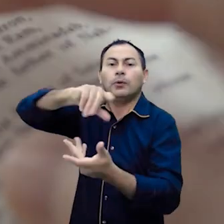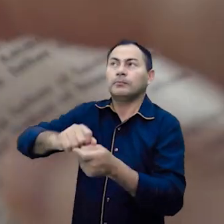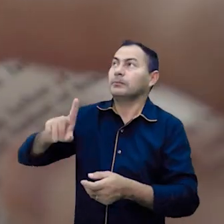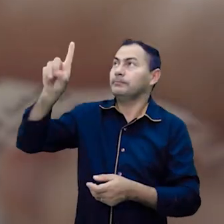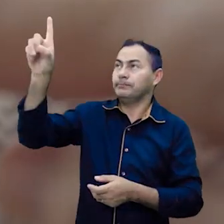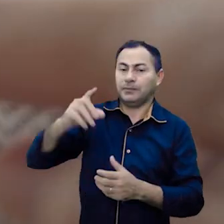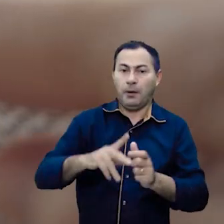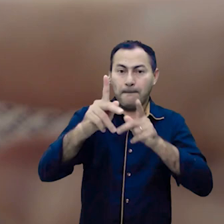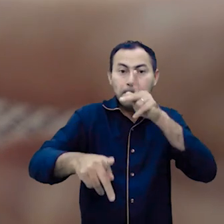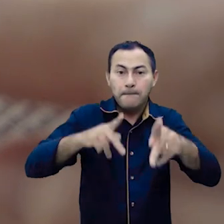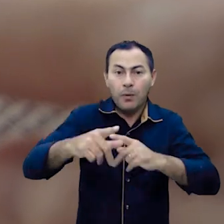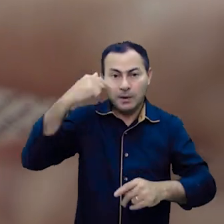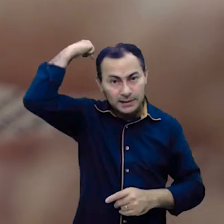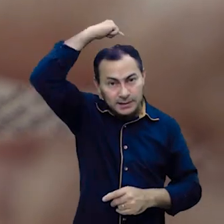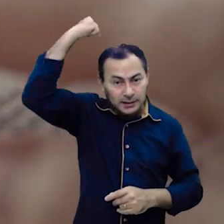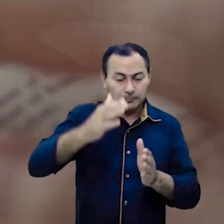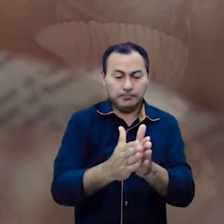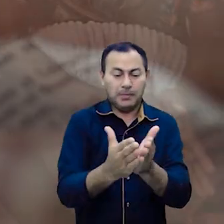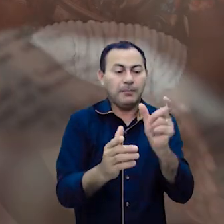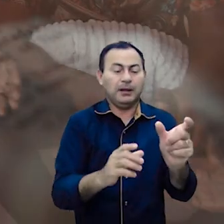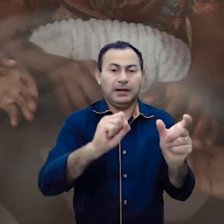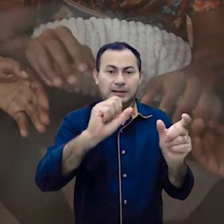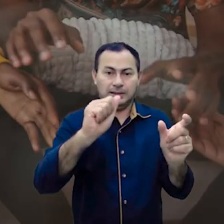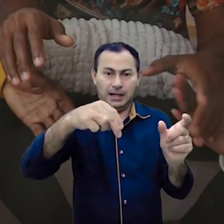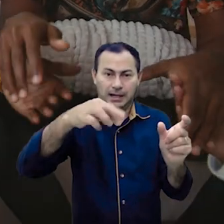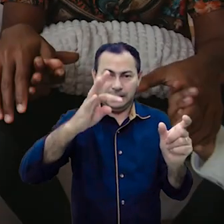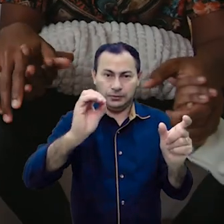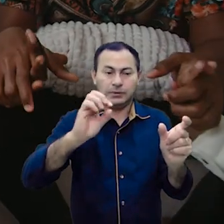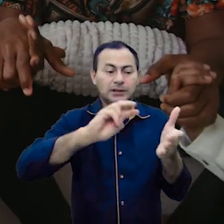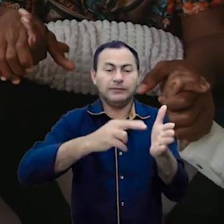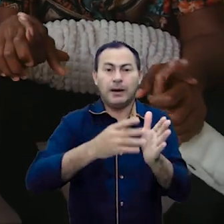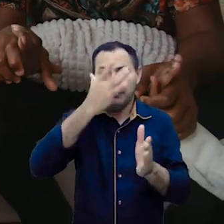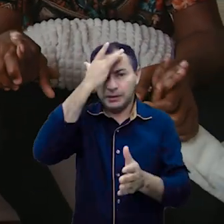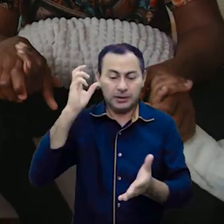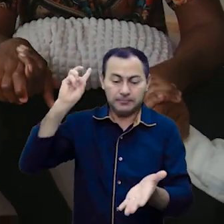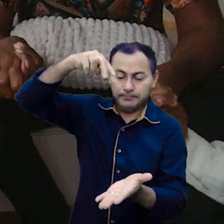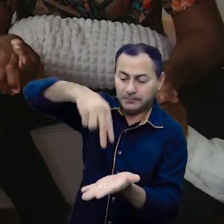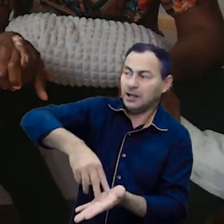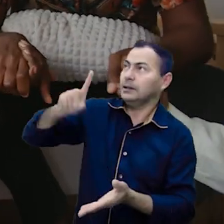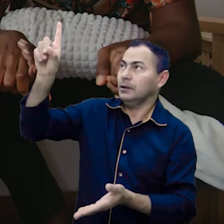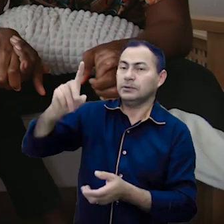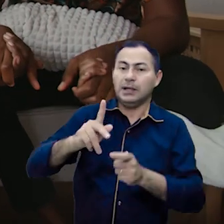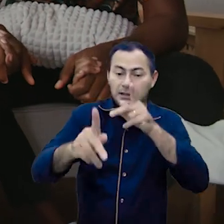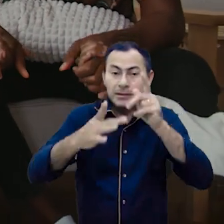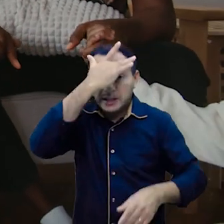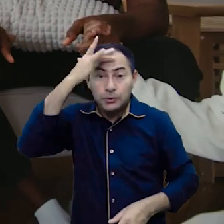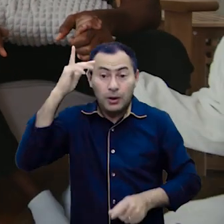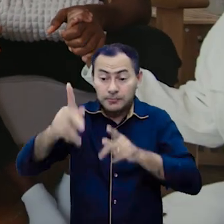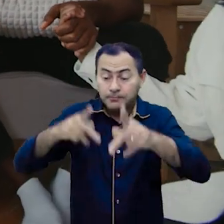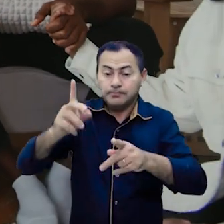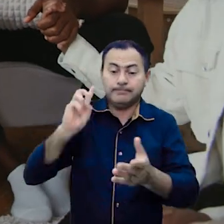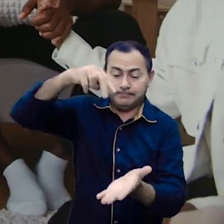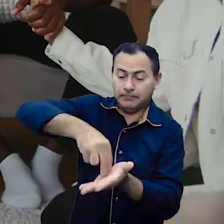resto do mundo para Deus portanto um povo Santo a palavra santo significa aquele que a Deus essas pessoas pertenciam